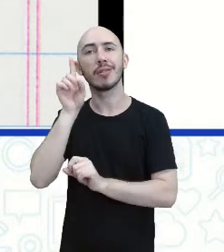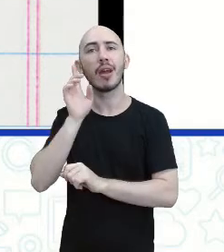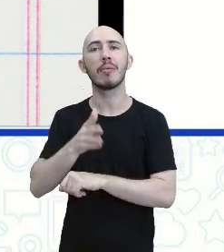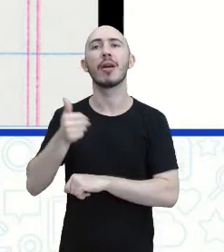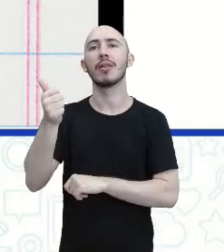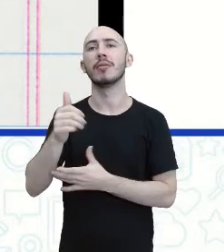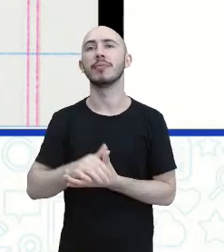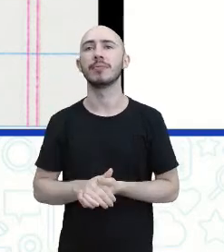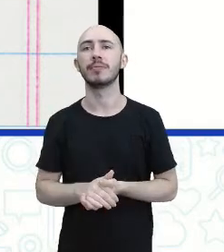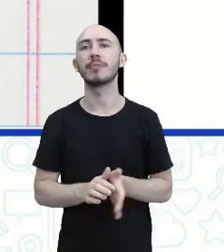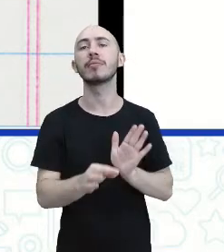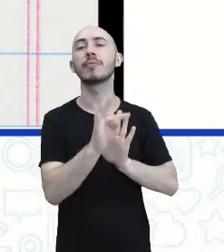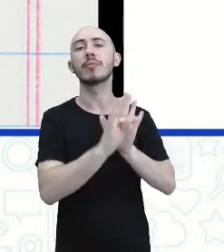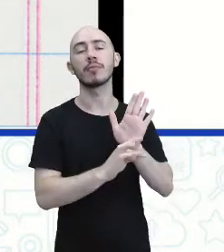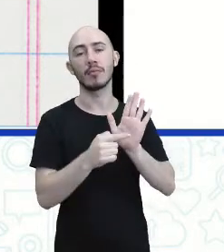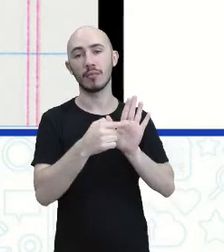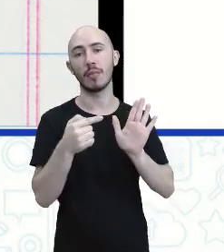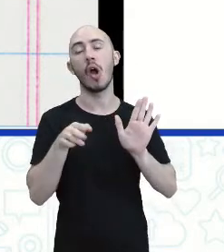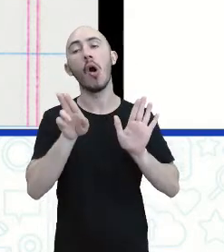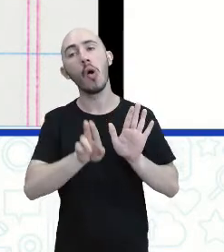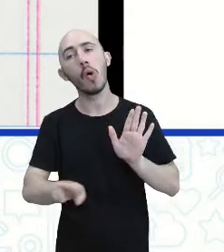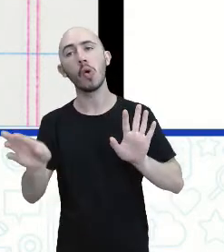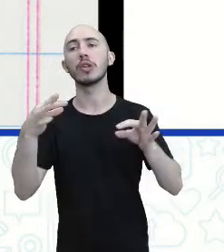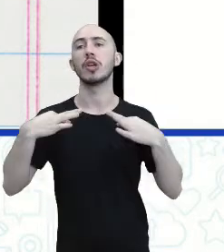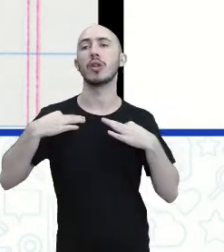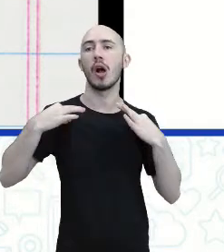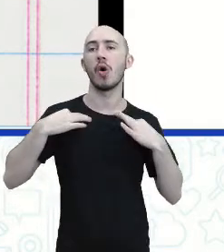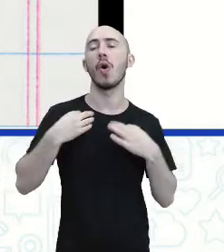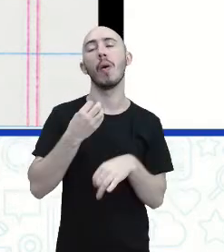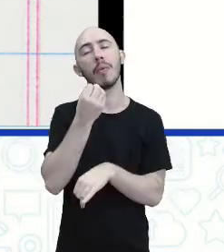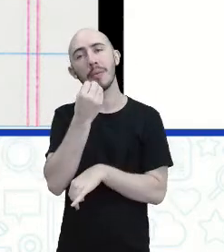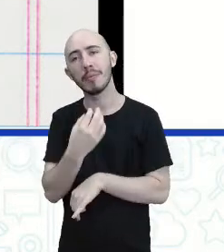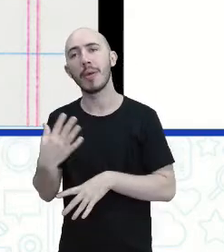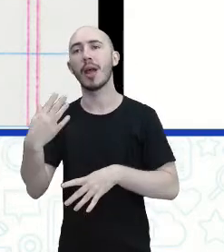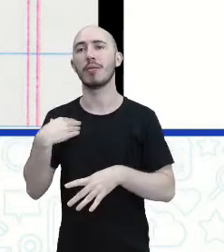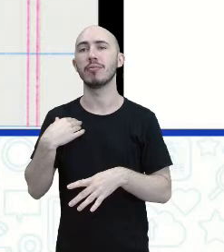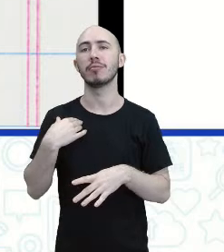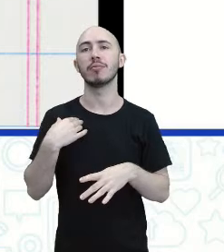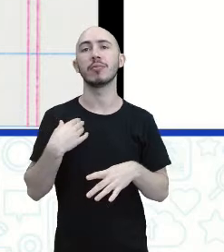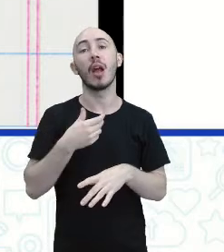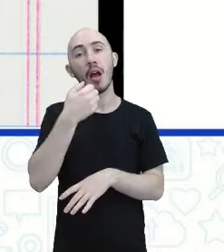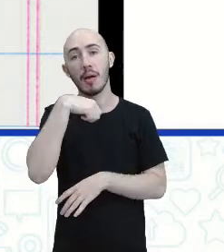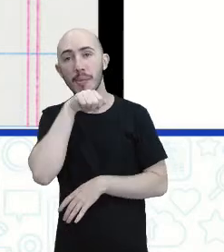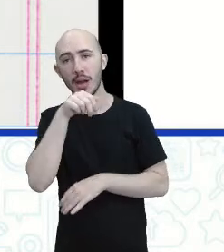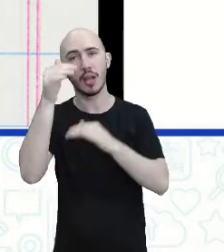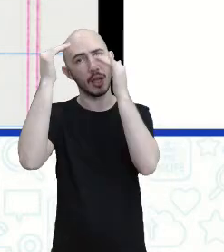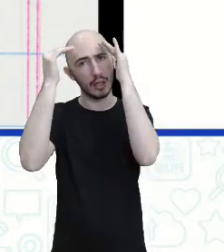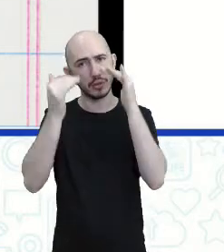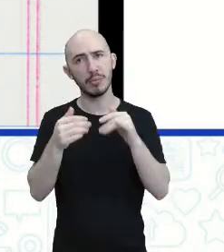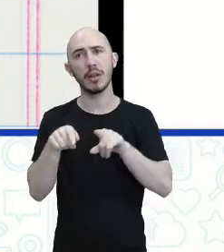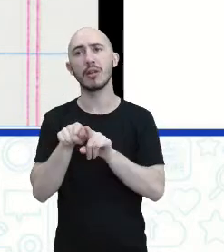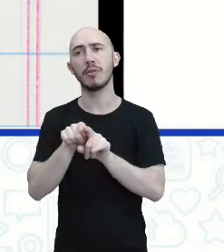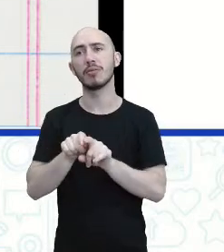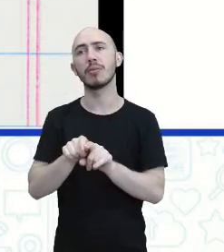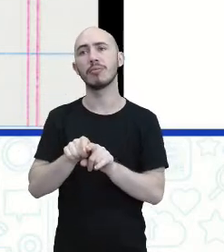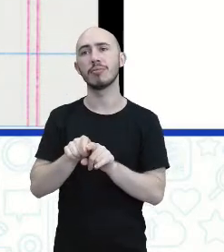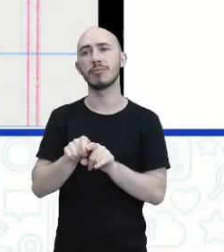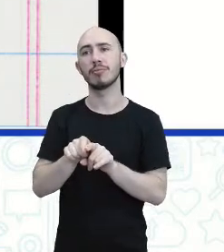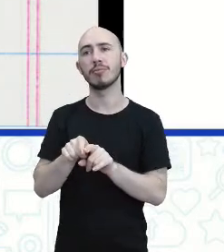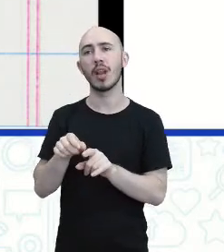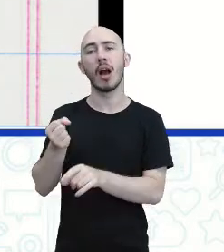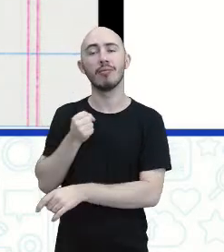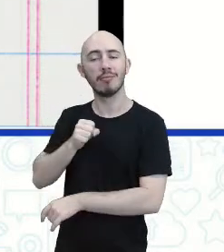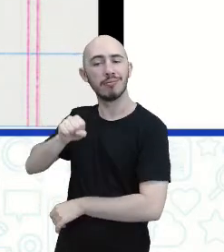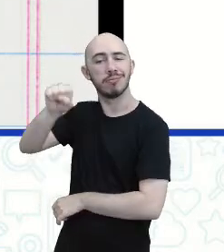Use seu uniforme para o bem. Obedeça a sua mãe, as super-heroínas sempre o fazem. Lute